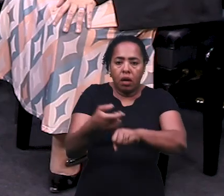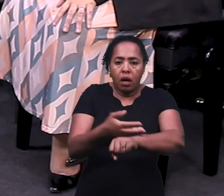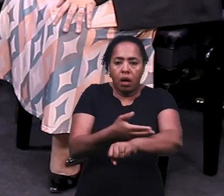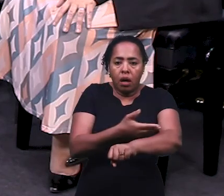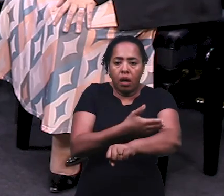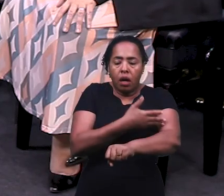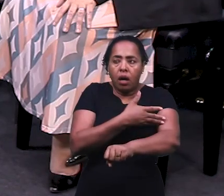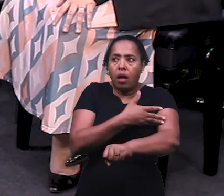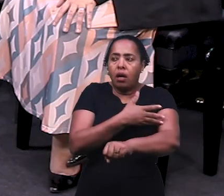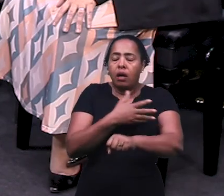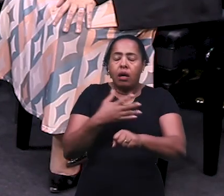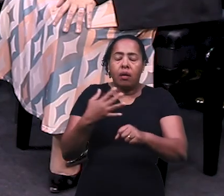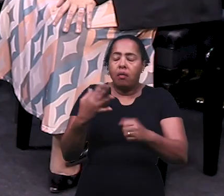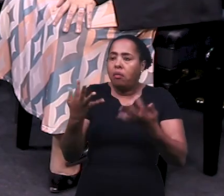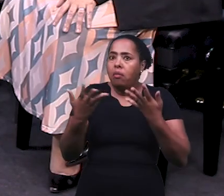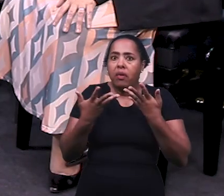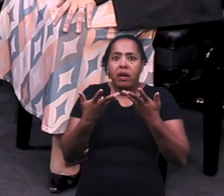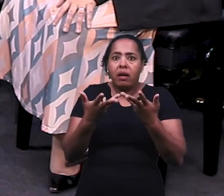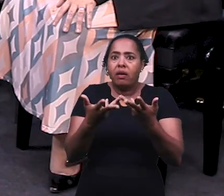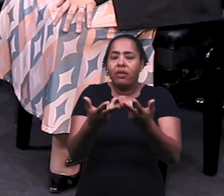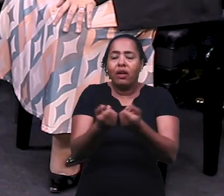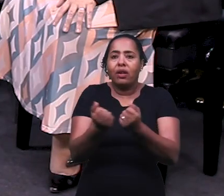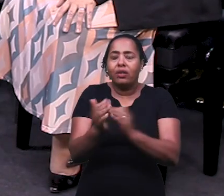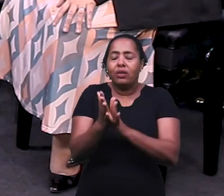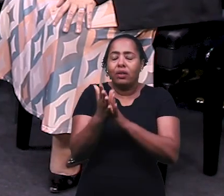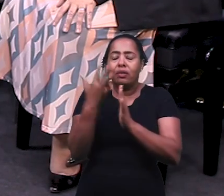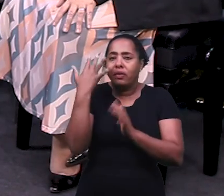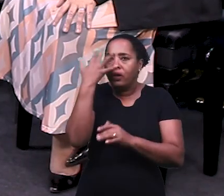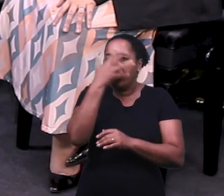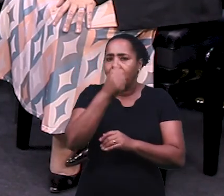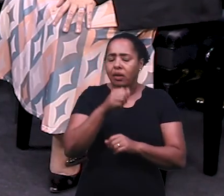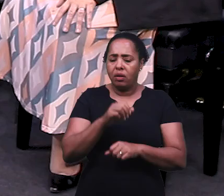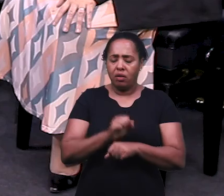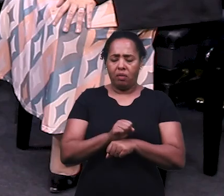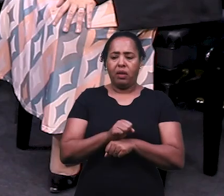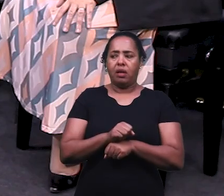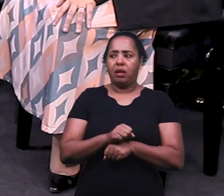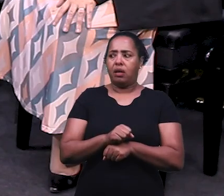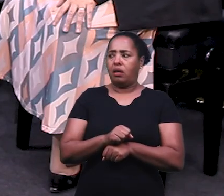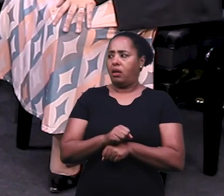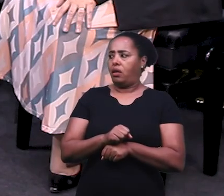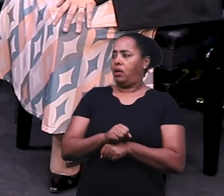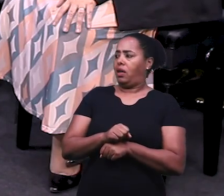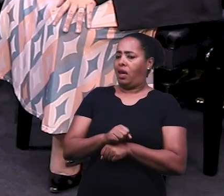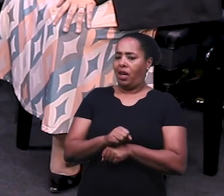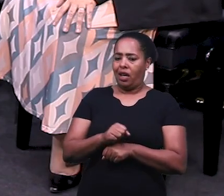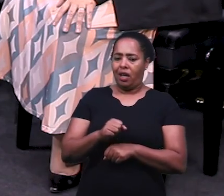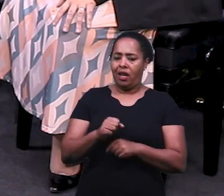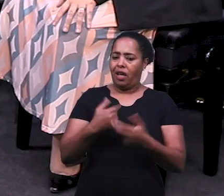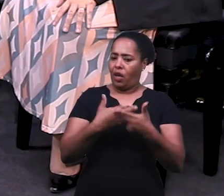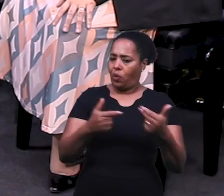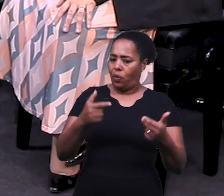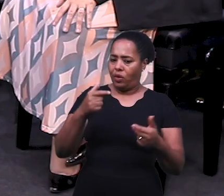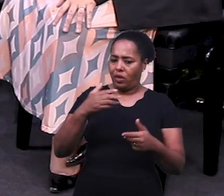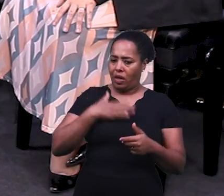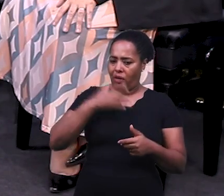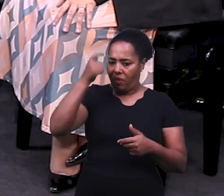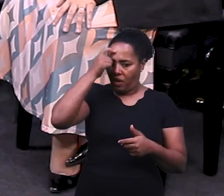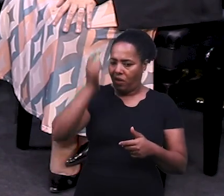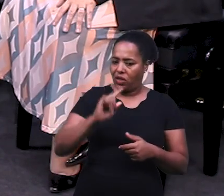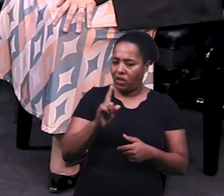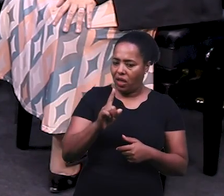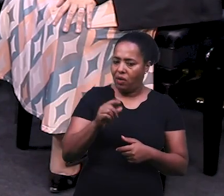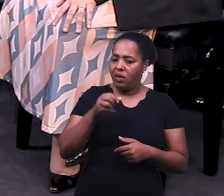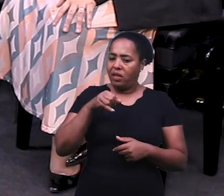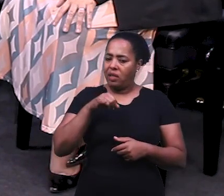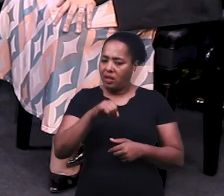lindo. Meu Deus, aí começou, tô toda arrepiada. Ela, que coisa maravilhosa, somente que louvor lindo. Aí eu parei e falei, então isso aqui não é